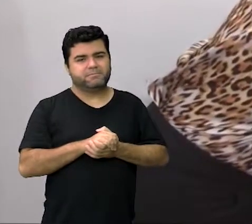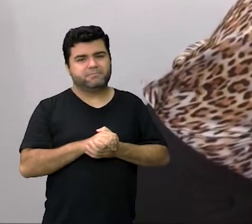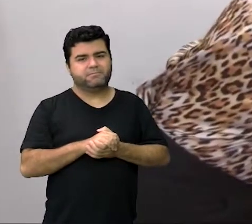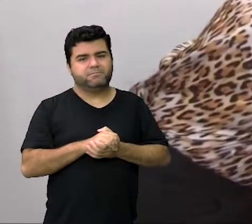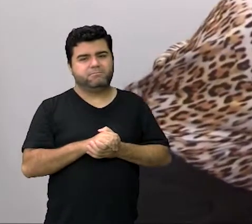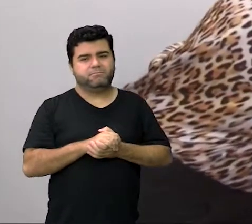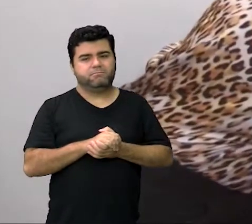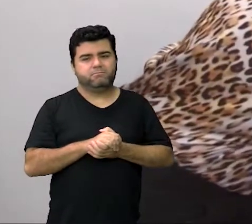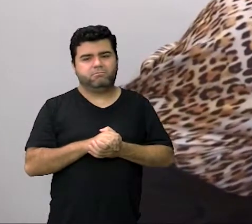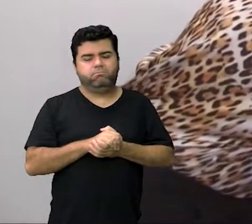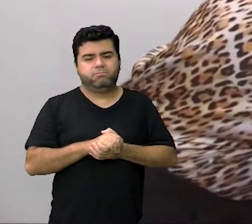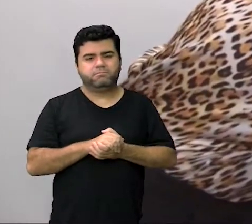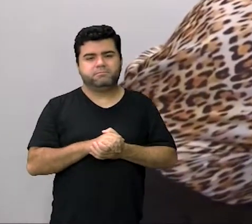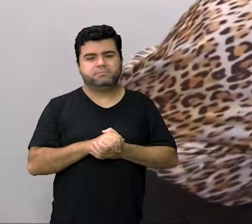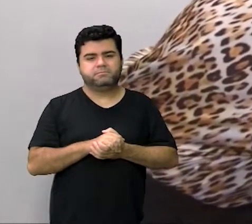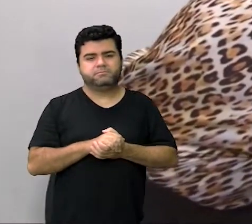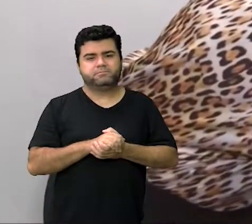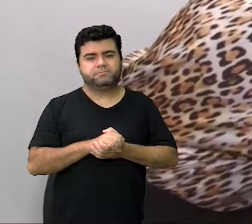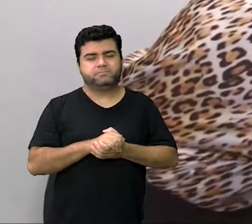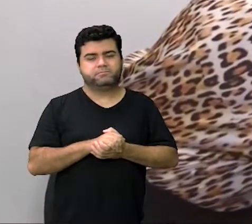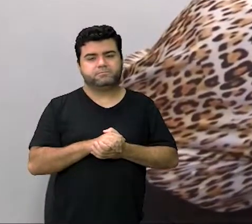televisão, olha lá.